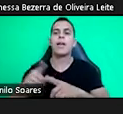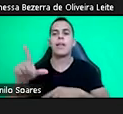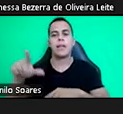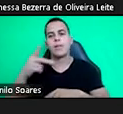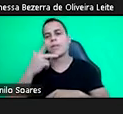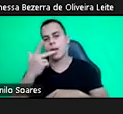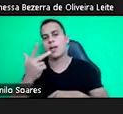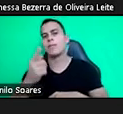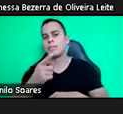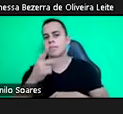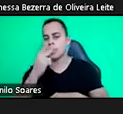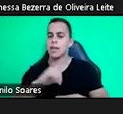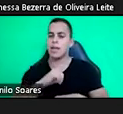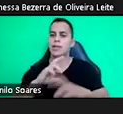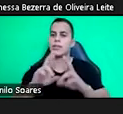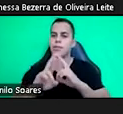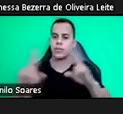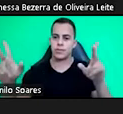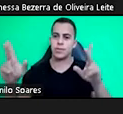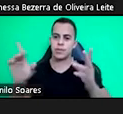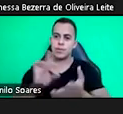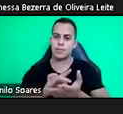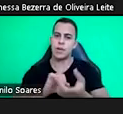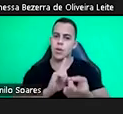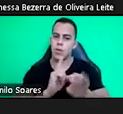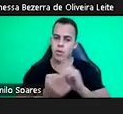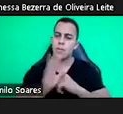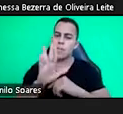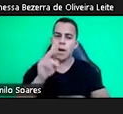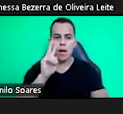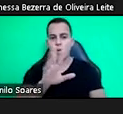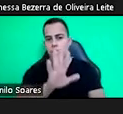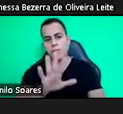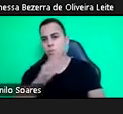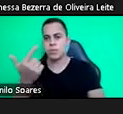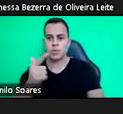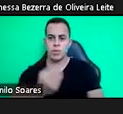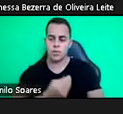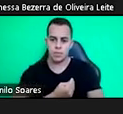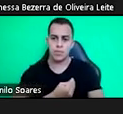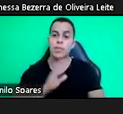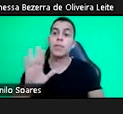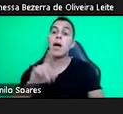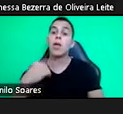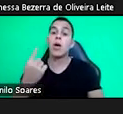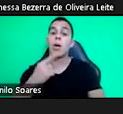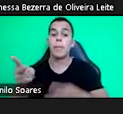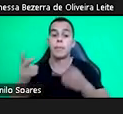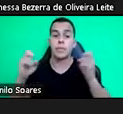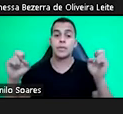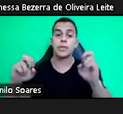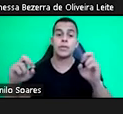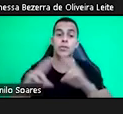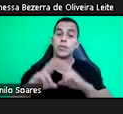diferença significativa e inversa. Bom, nesse caso aqui a gente não tem. Mas a gente vê aqui uma divergência